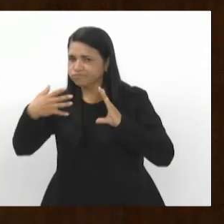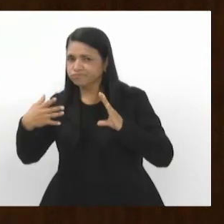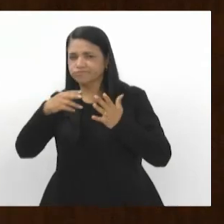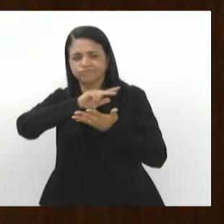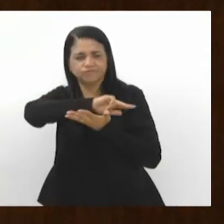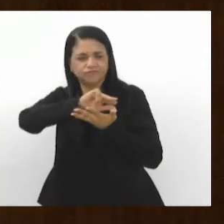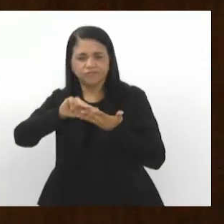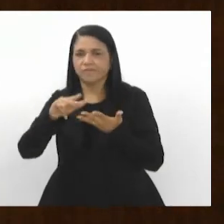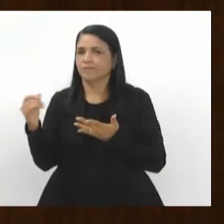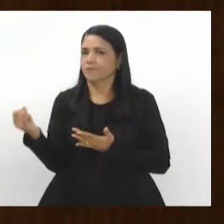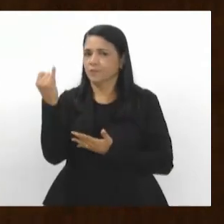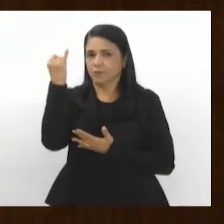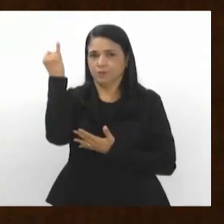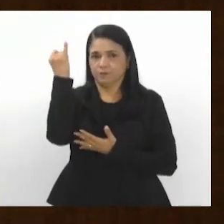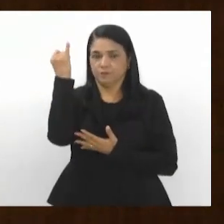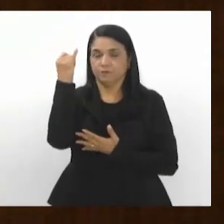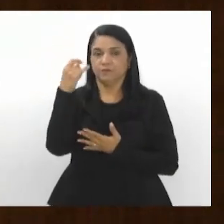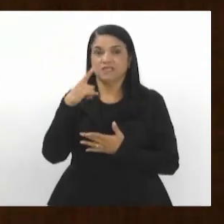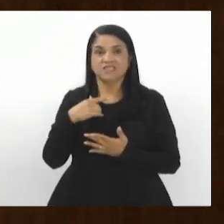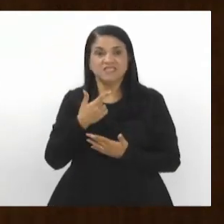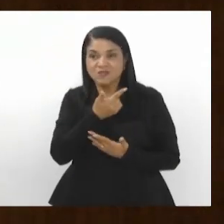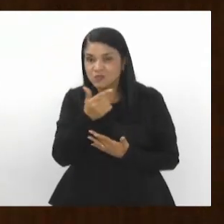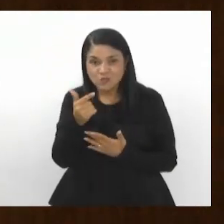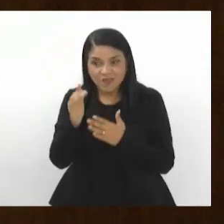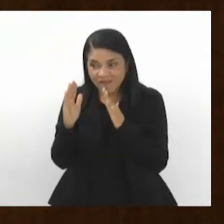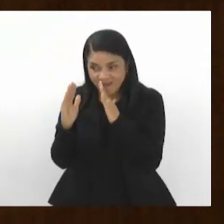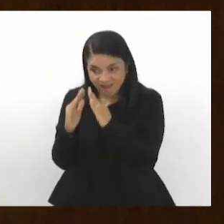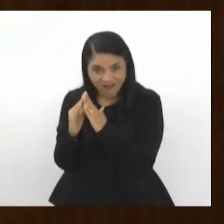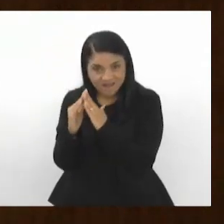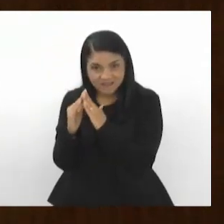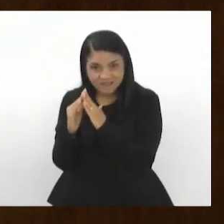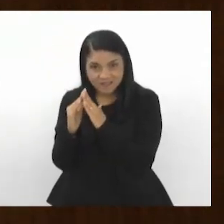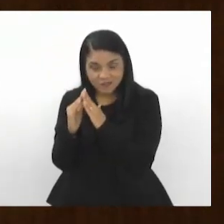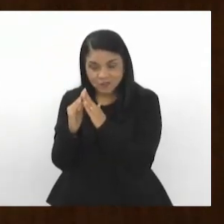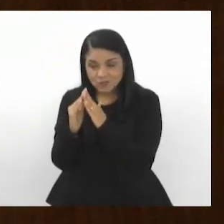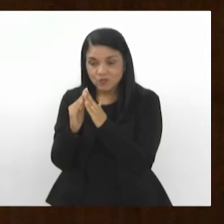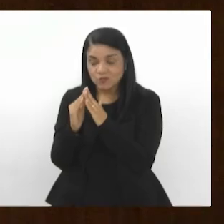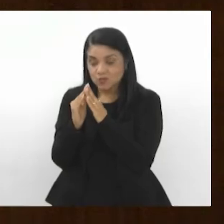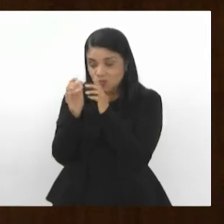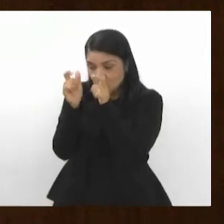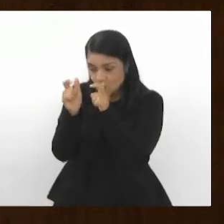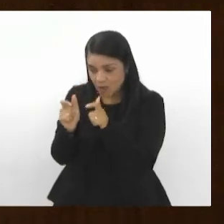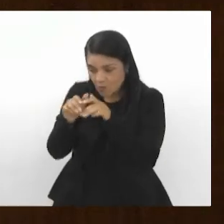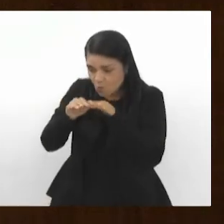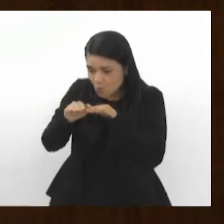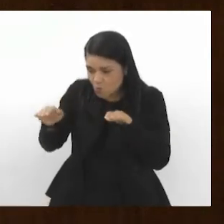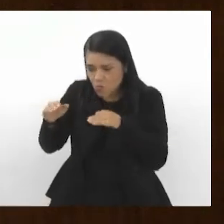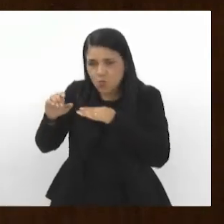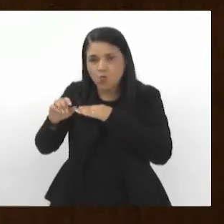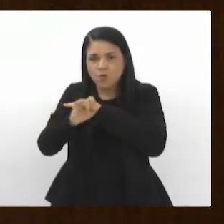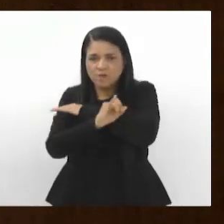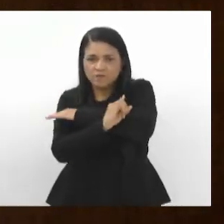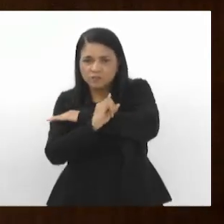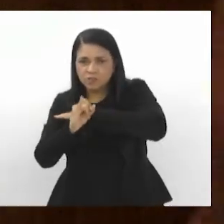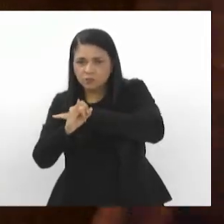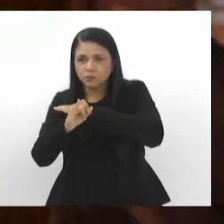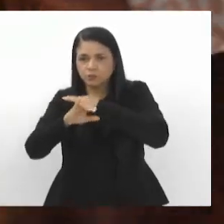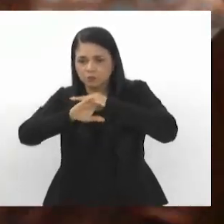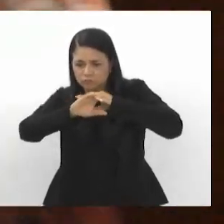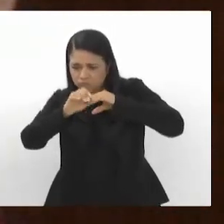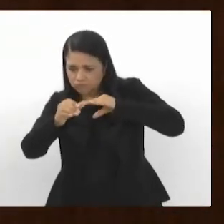aspectos importantes, porque sem uma casa num local plano, com infraestrutura, com